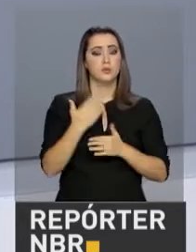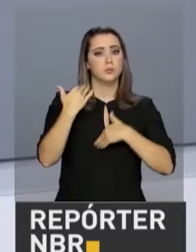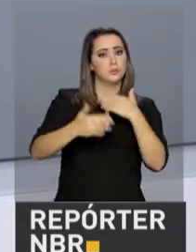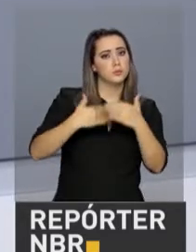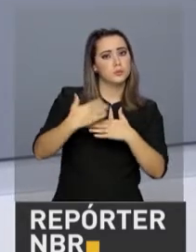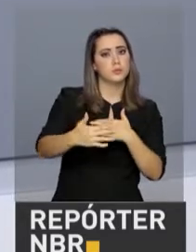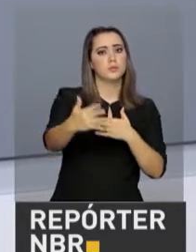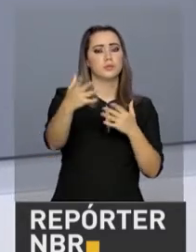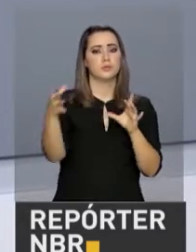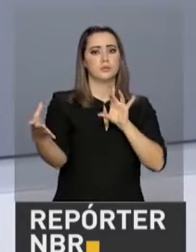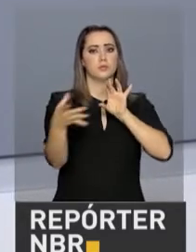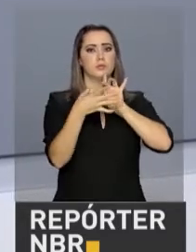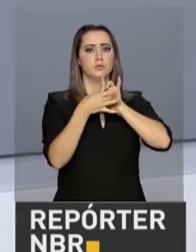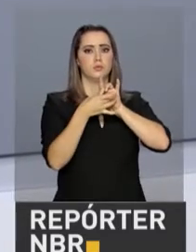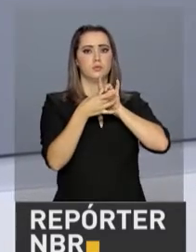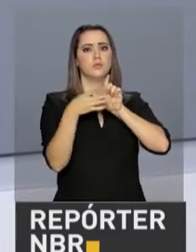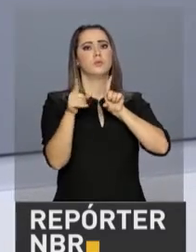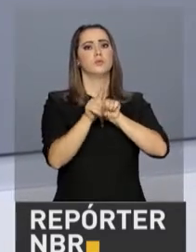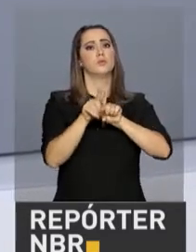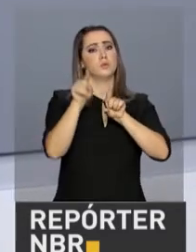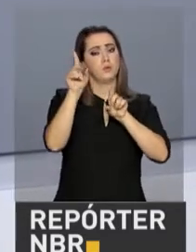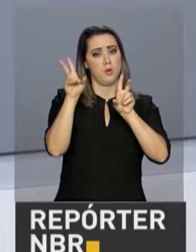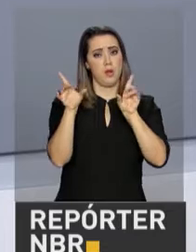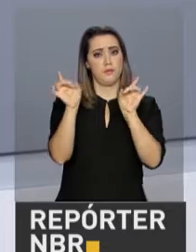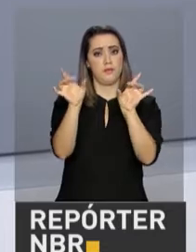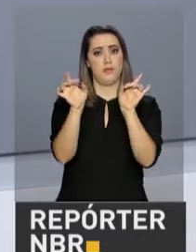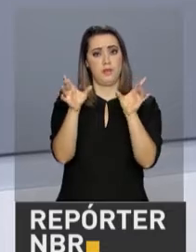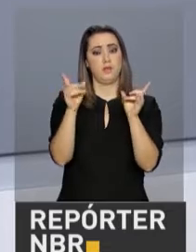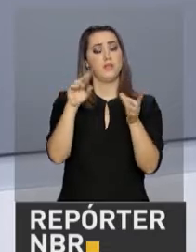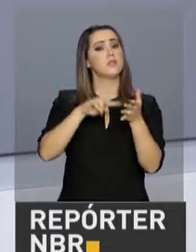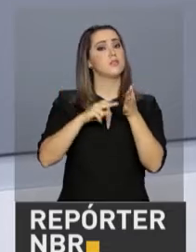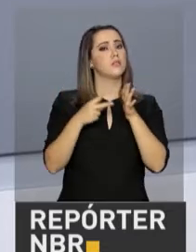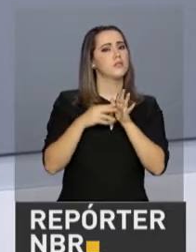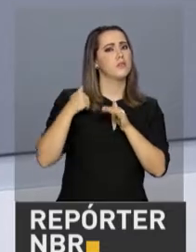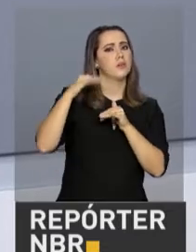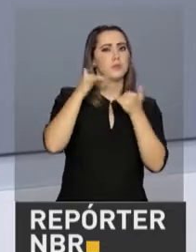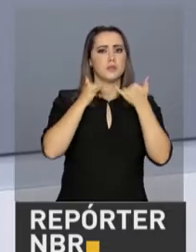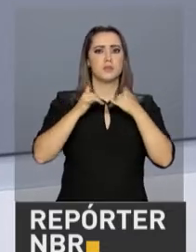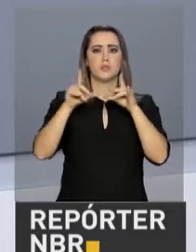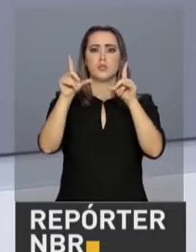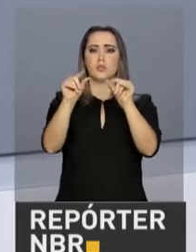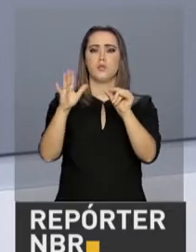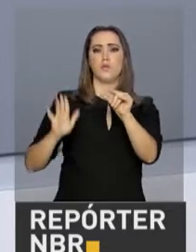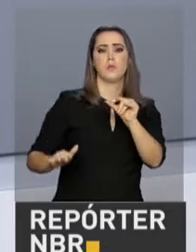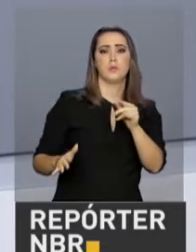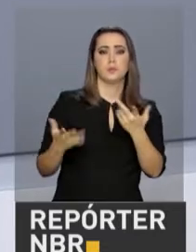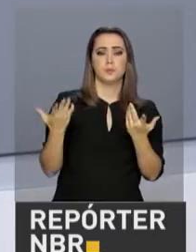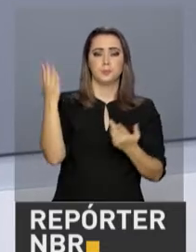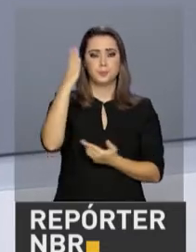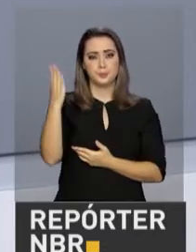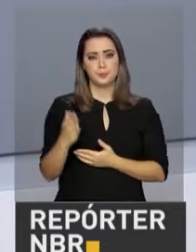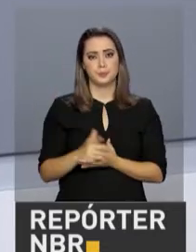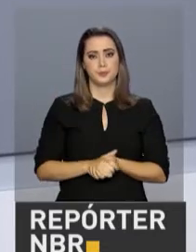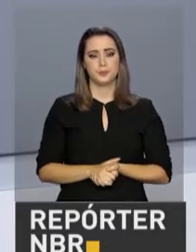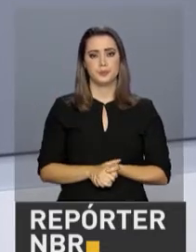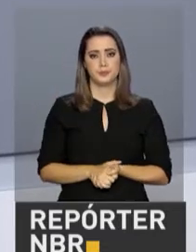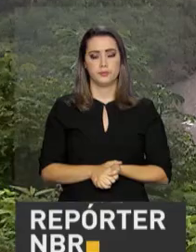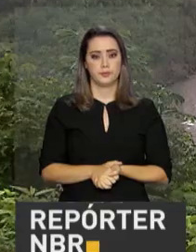privatizações Agora é Avançar Parcerias. O leilão significa mais energia e menor preço para o consumidor brasileiro.